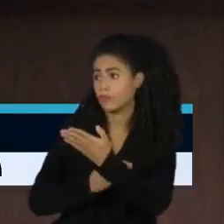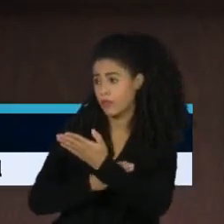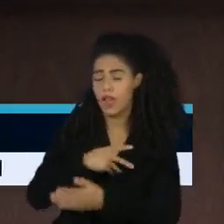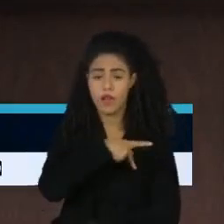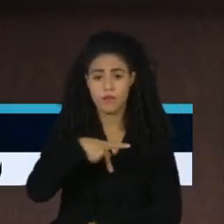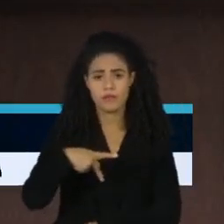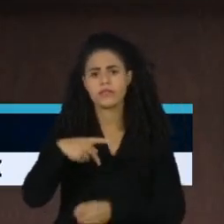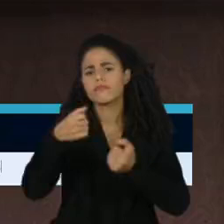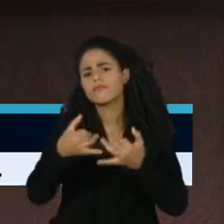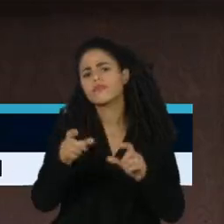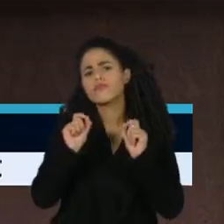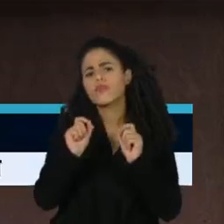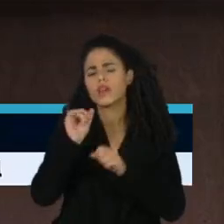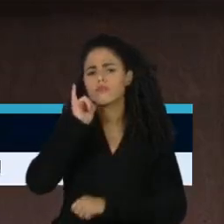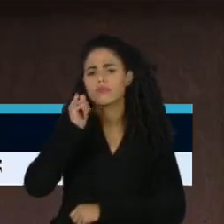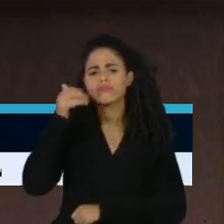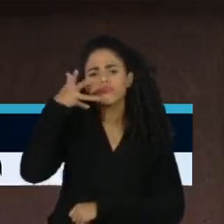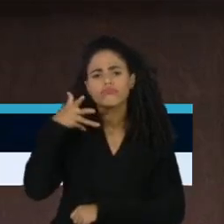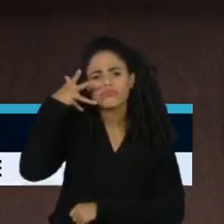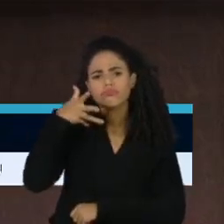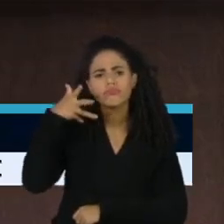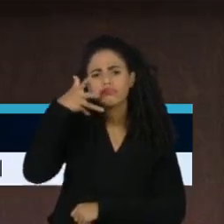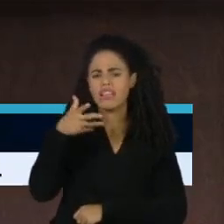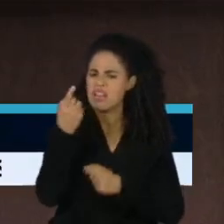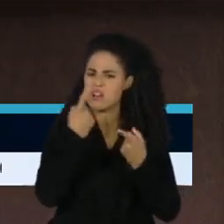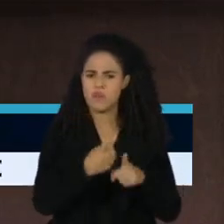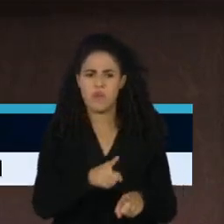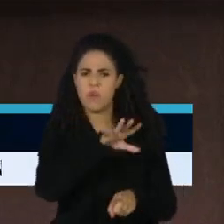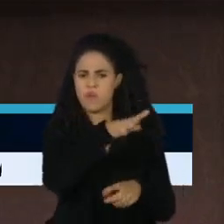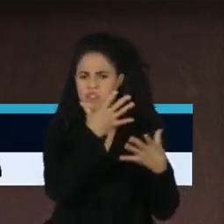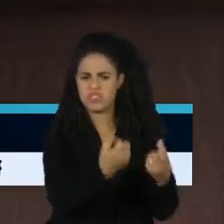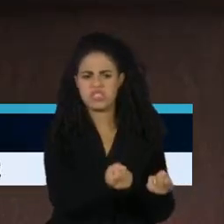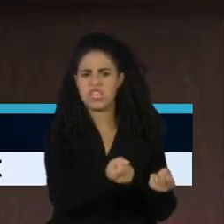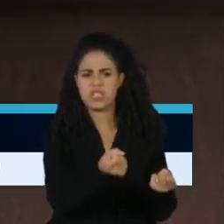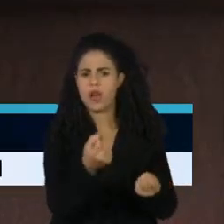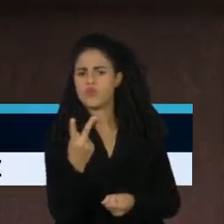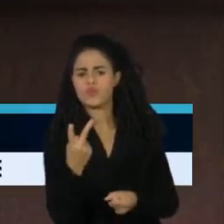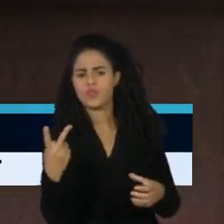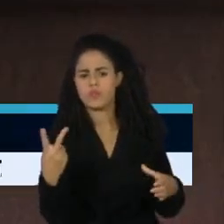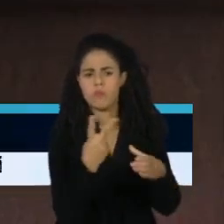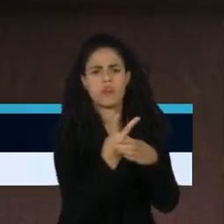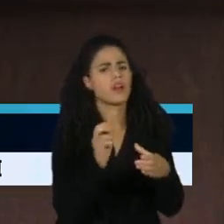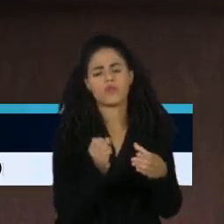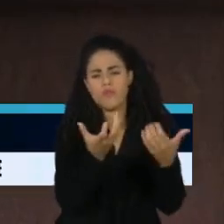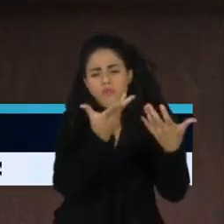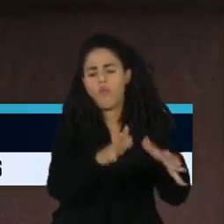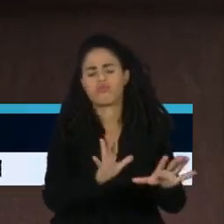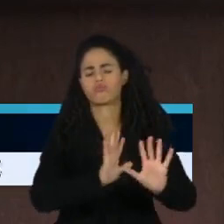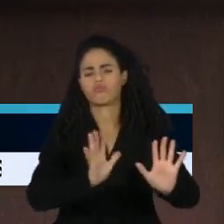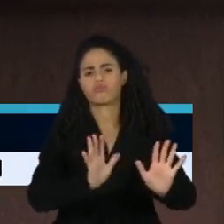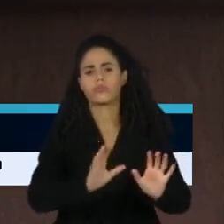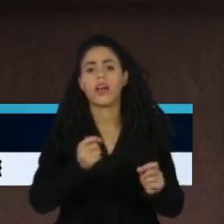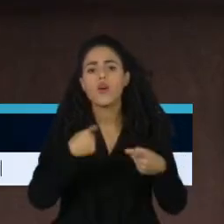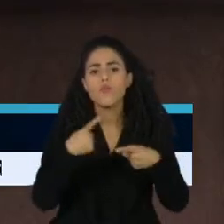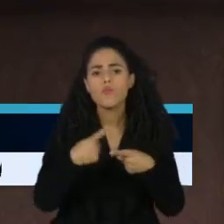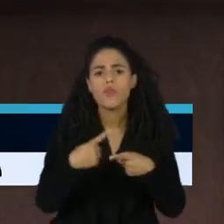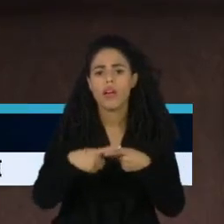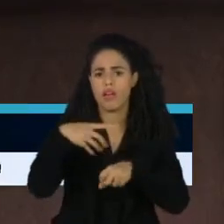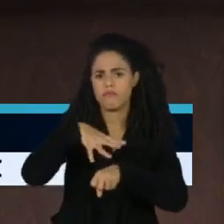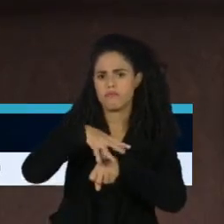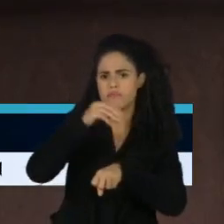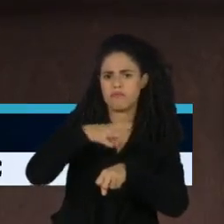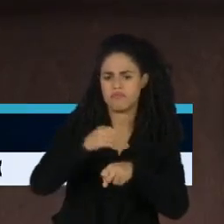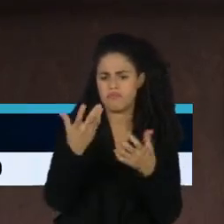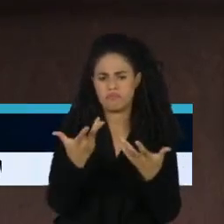recep erdogan se manifestou novamente contra os candidatos desta vez se queixou de que a Suécia recusou o pedido